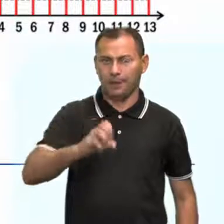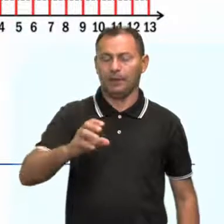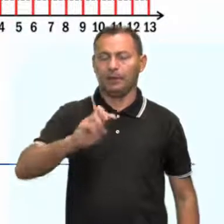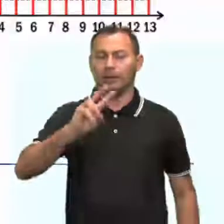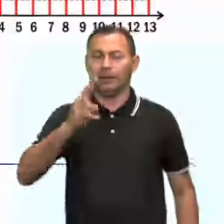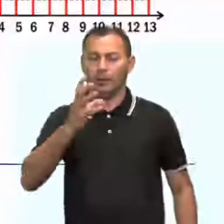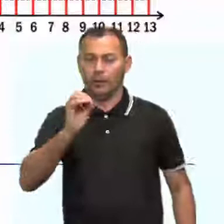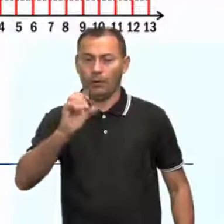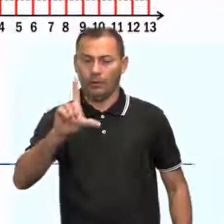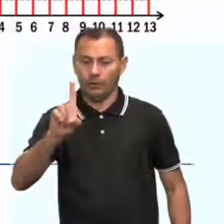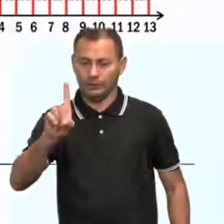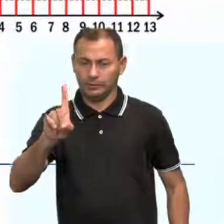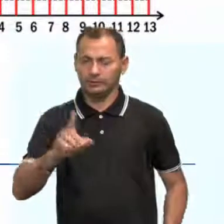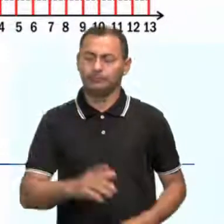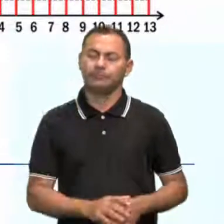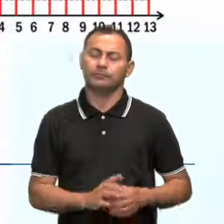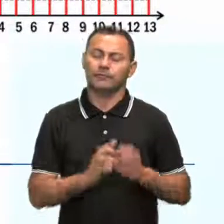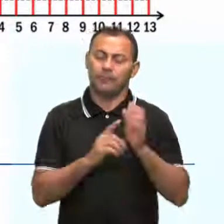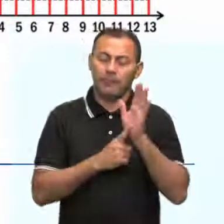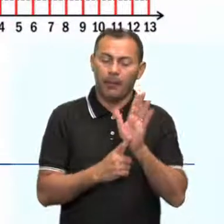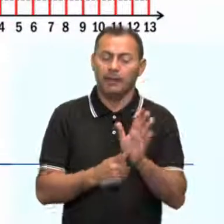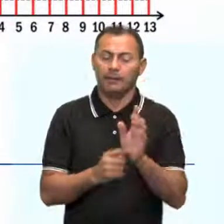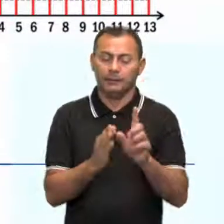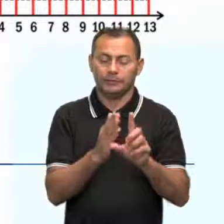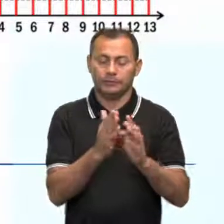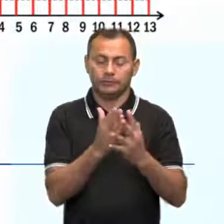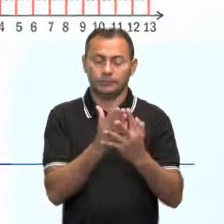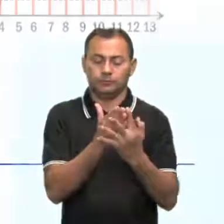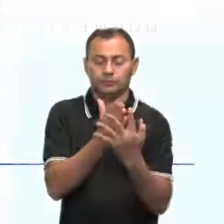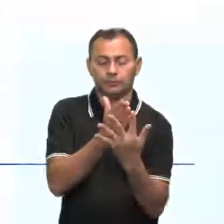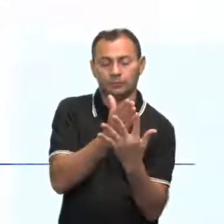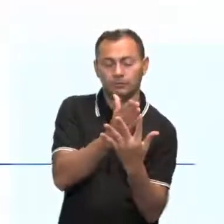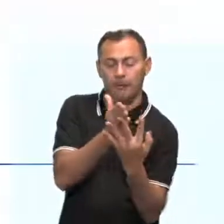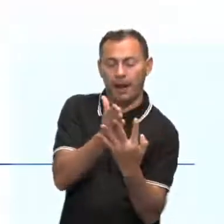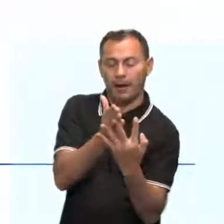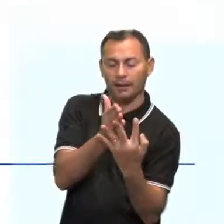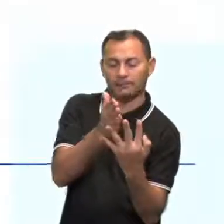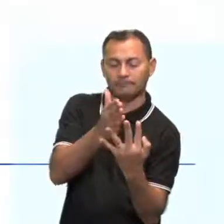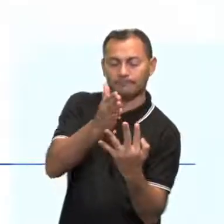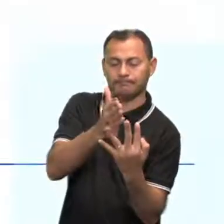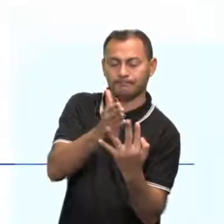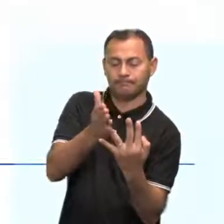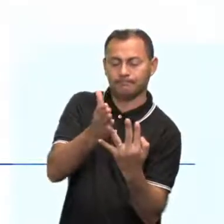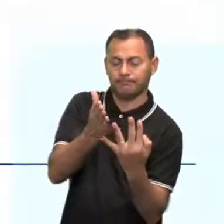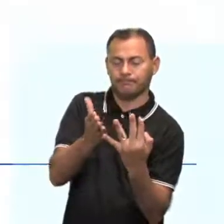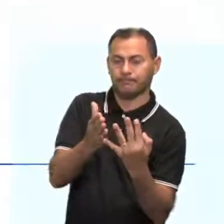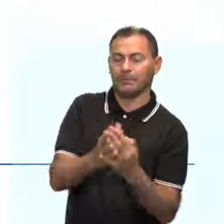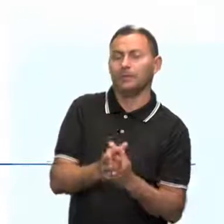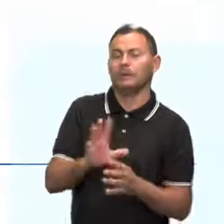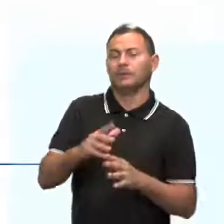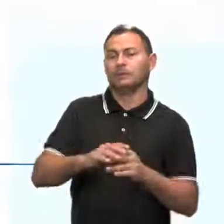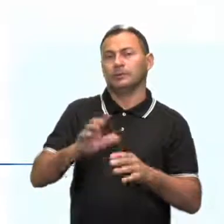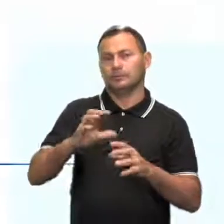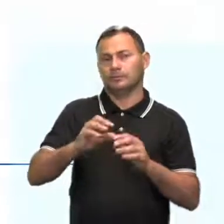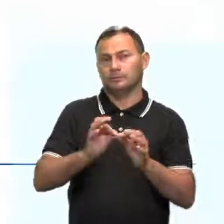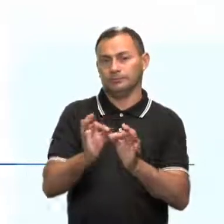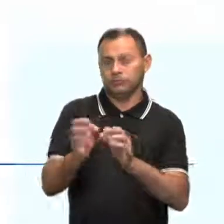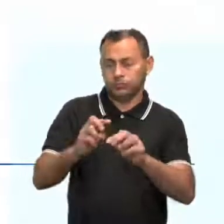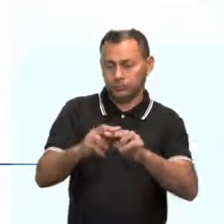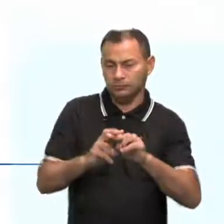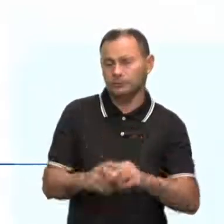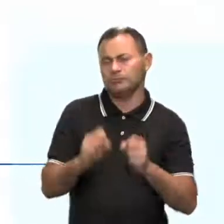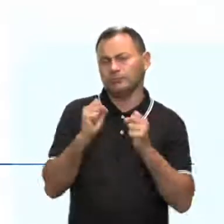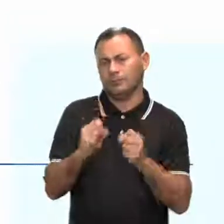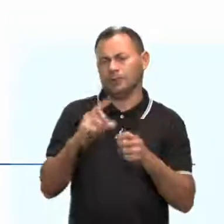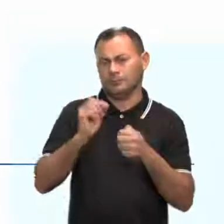você segura o sinal. E depois que acontece a digitalização, pode ser que